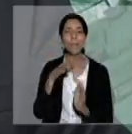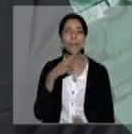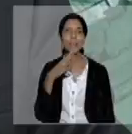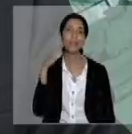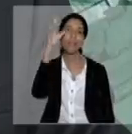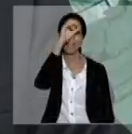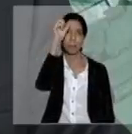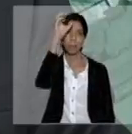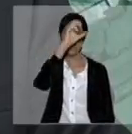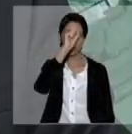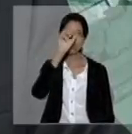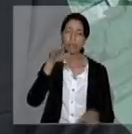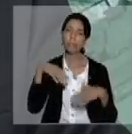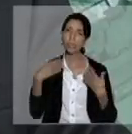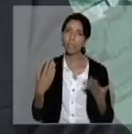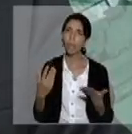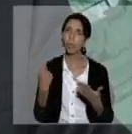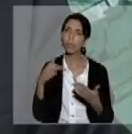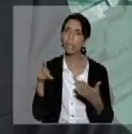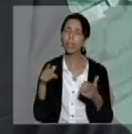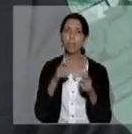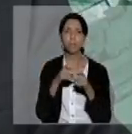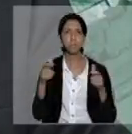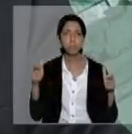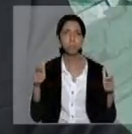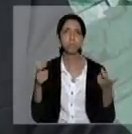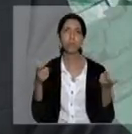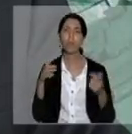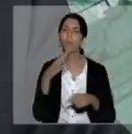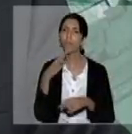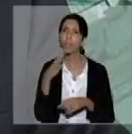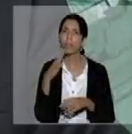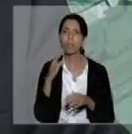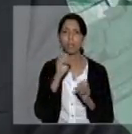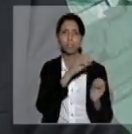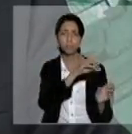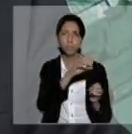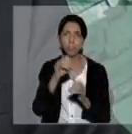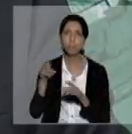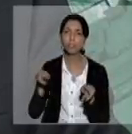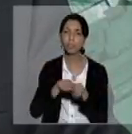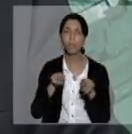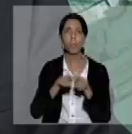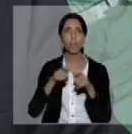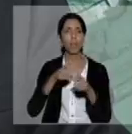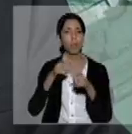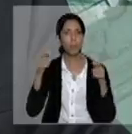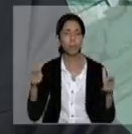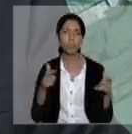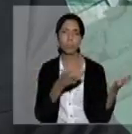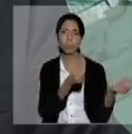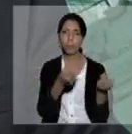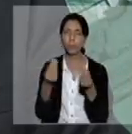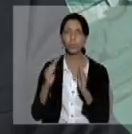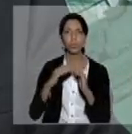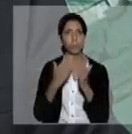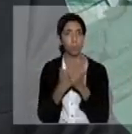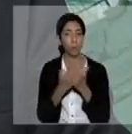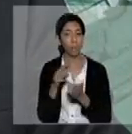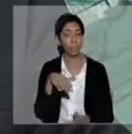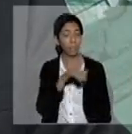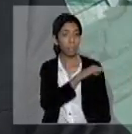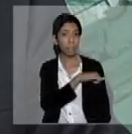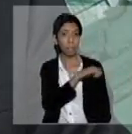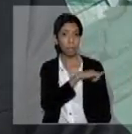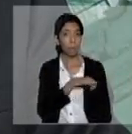Então, por conta dessa política de expansão, de levar conhecimento e ampliar, né, o número de escolas técnicas,